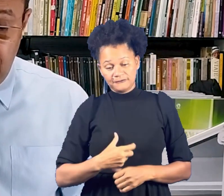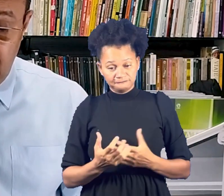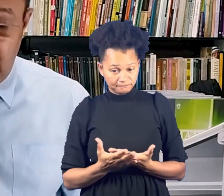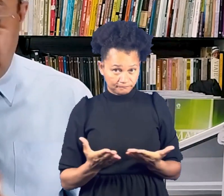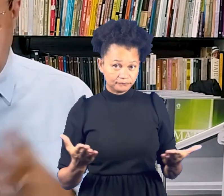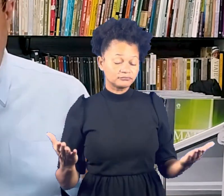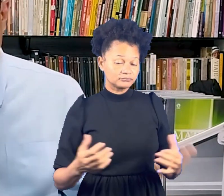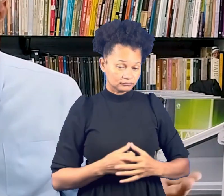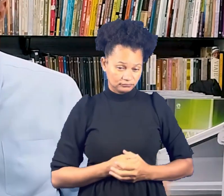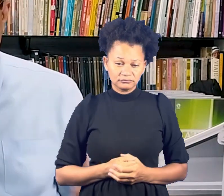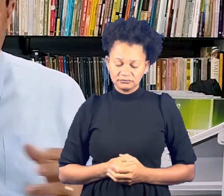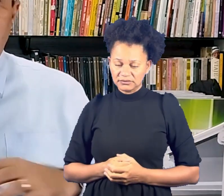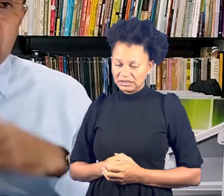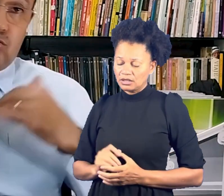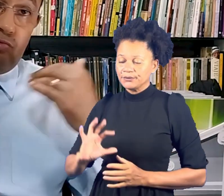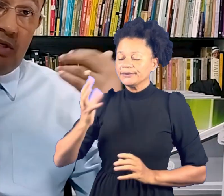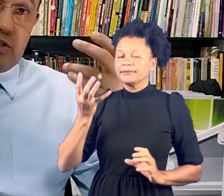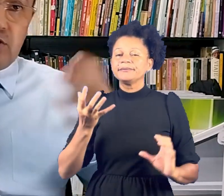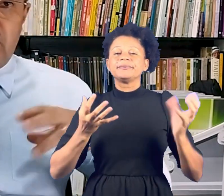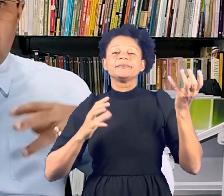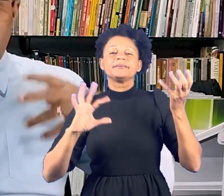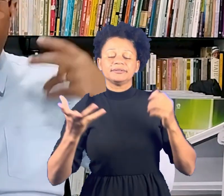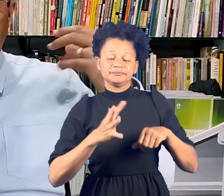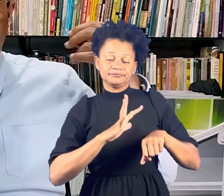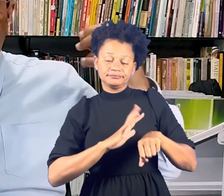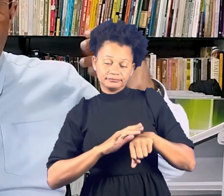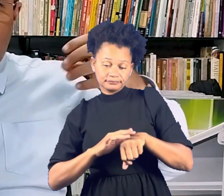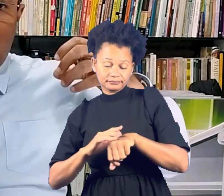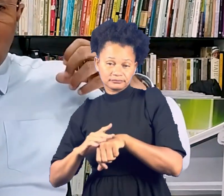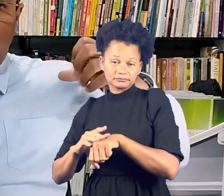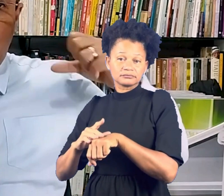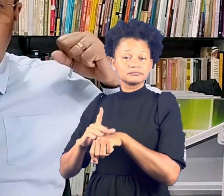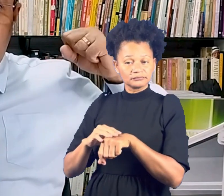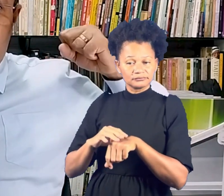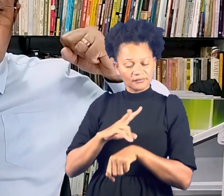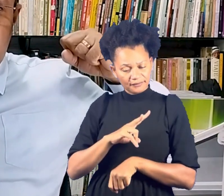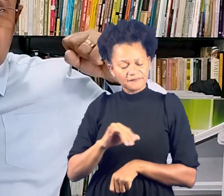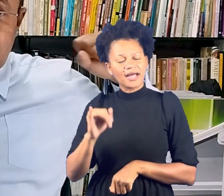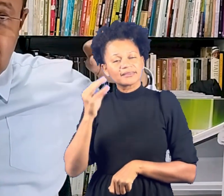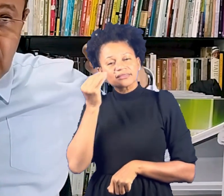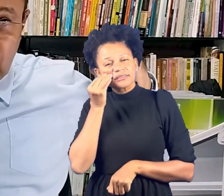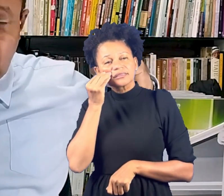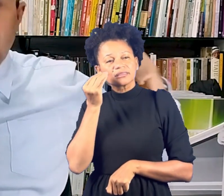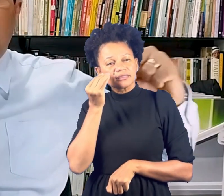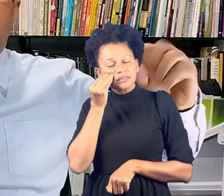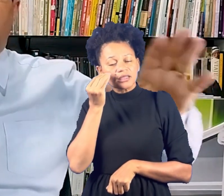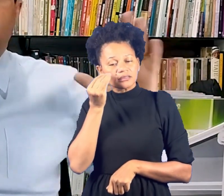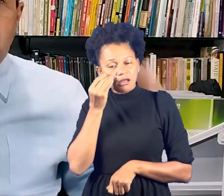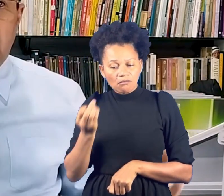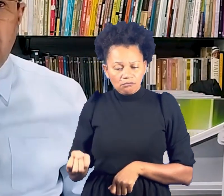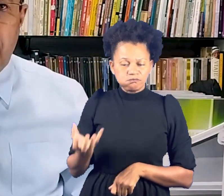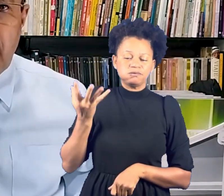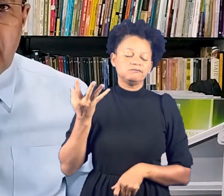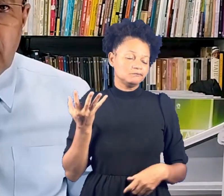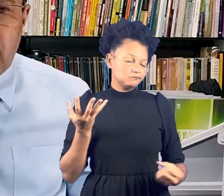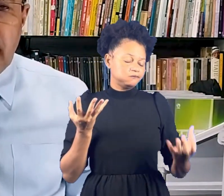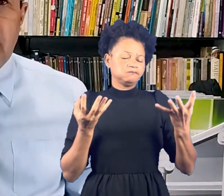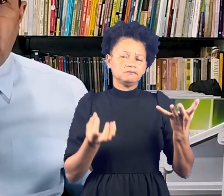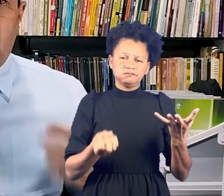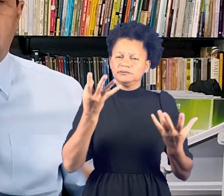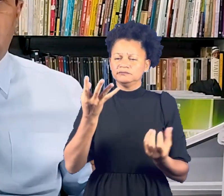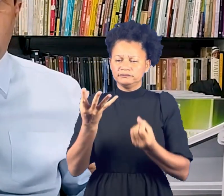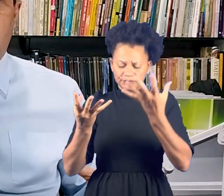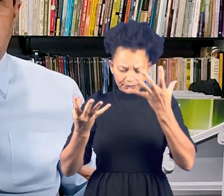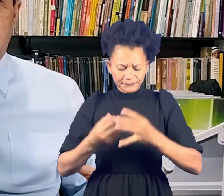homem, né? E aí vem essas doenças, né? Porque o nosso corpo vai tentar em algum lugar explodir